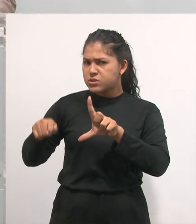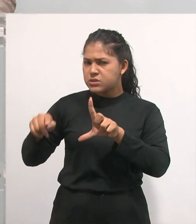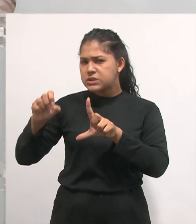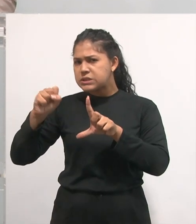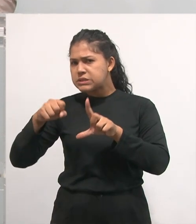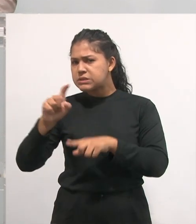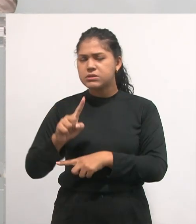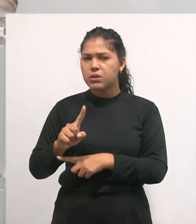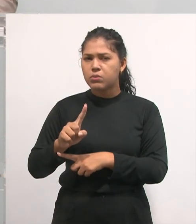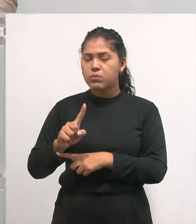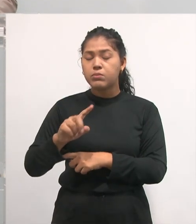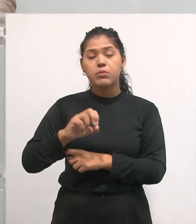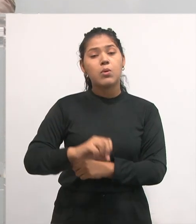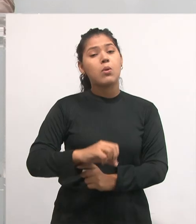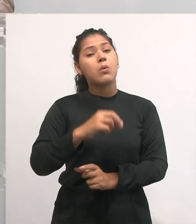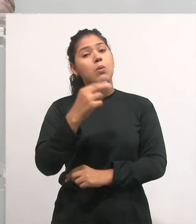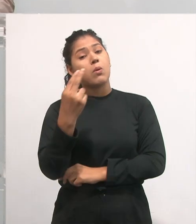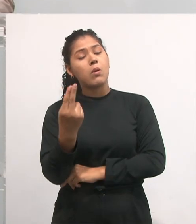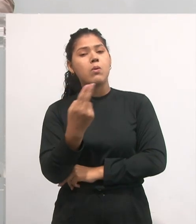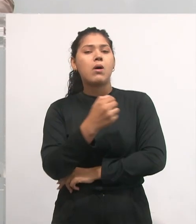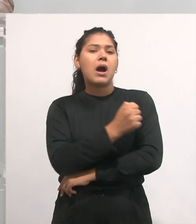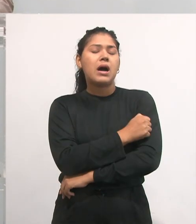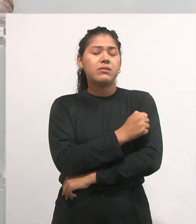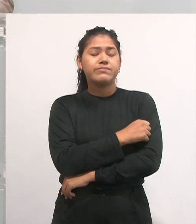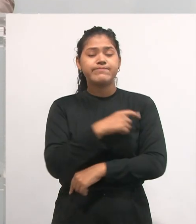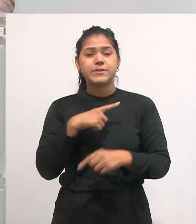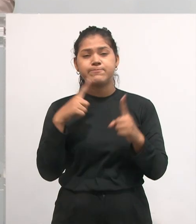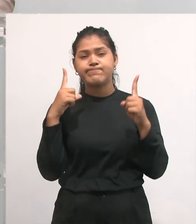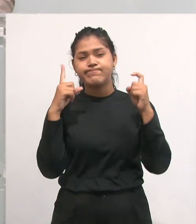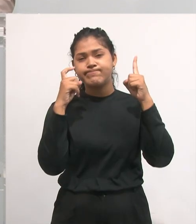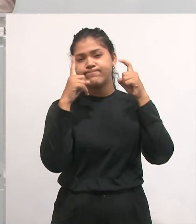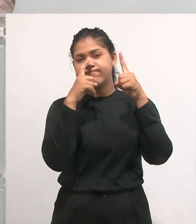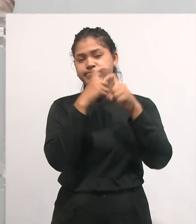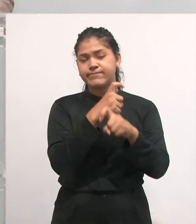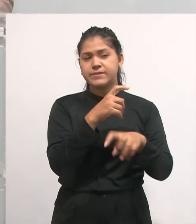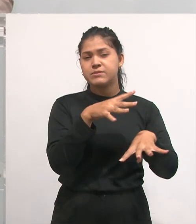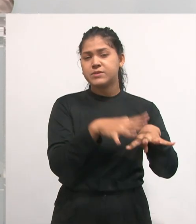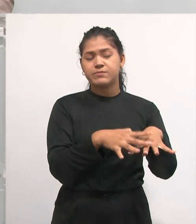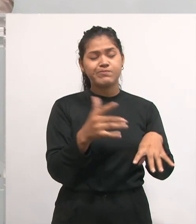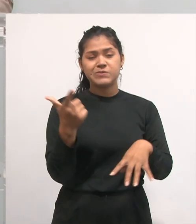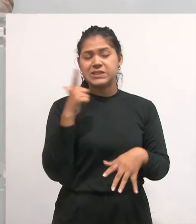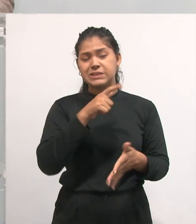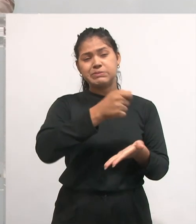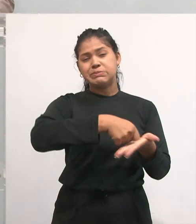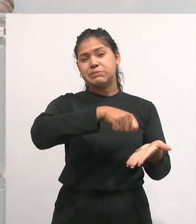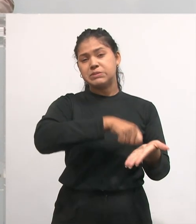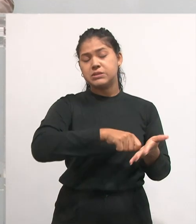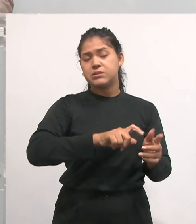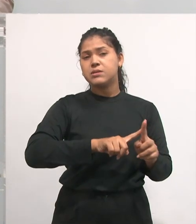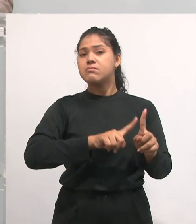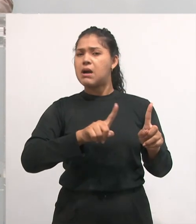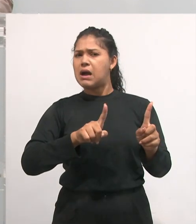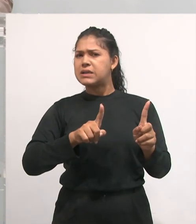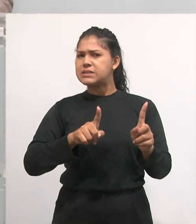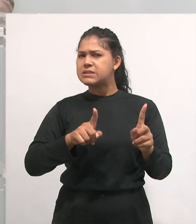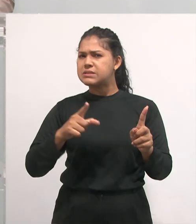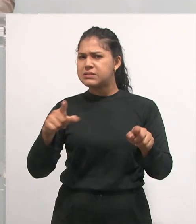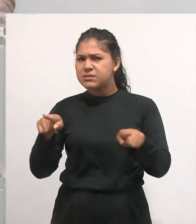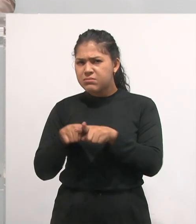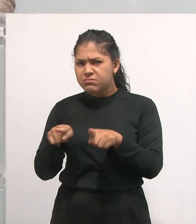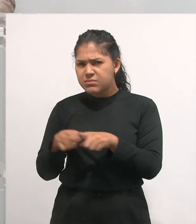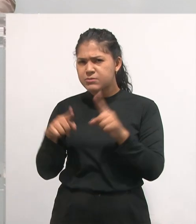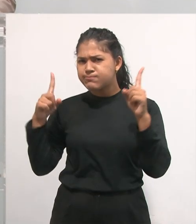tem dificuldade na disciplina de matemática também terá dificuldade na disciplina de estatística? Ok? Gente, esse é